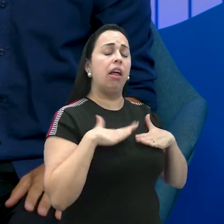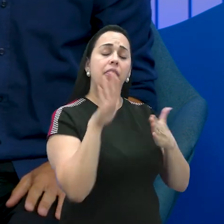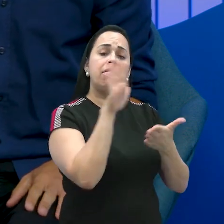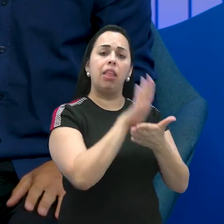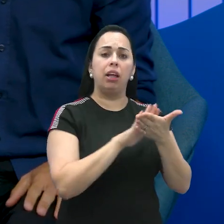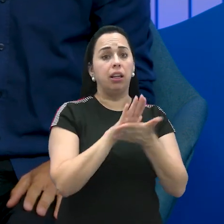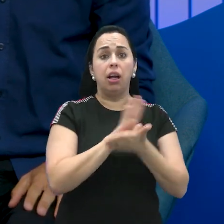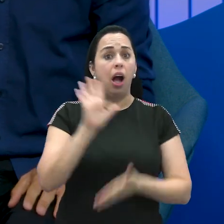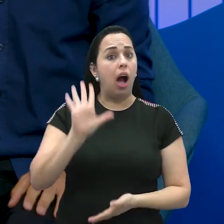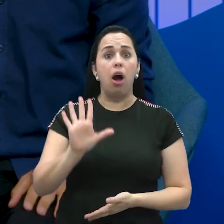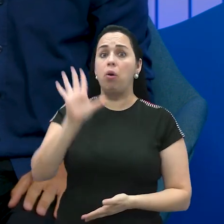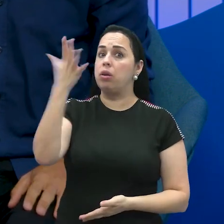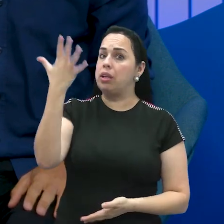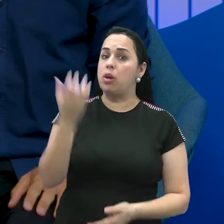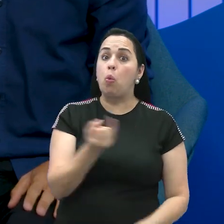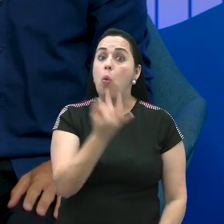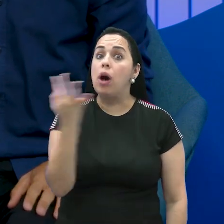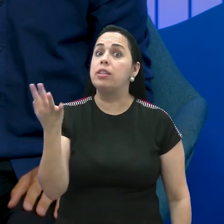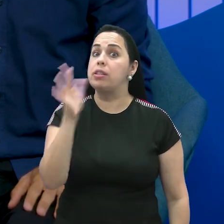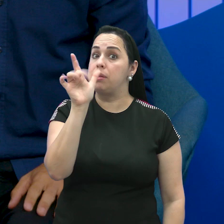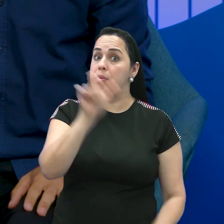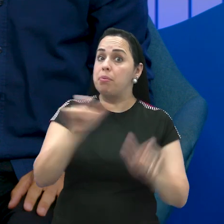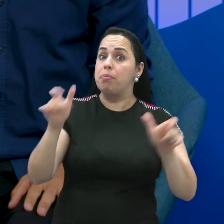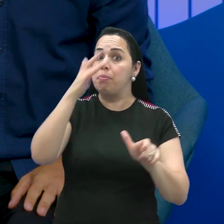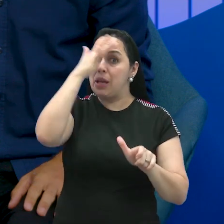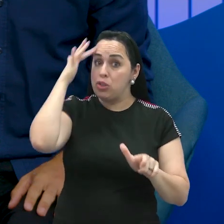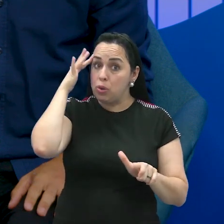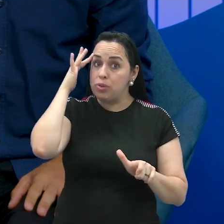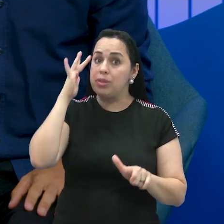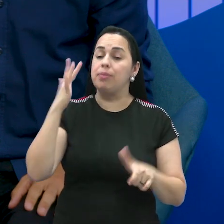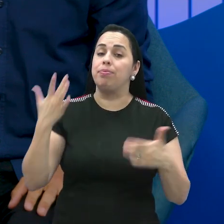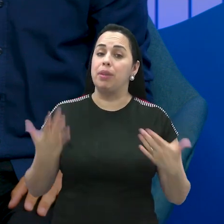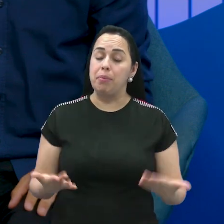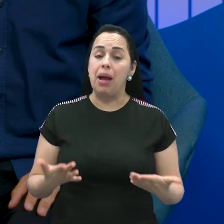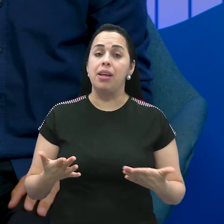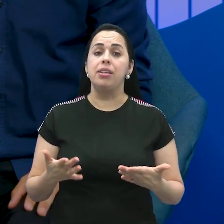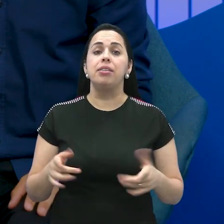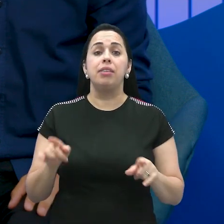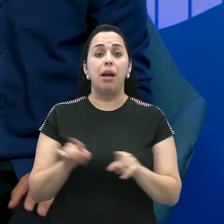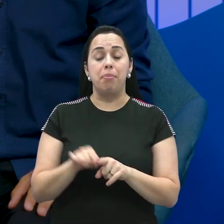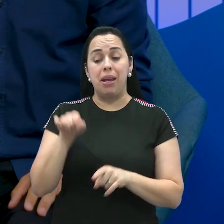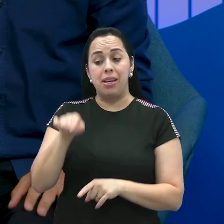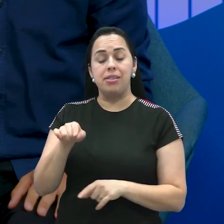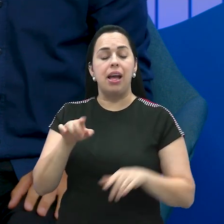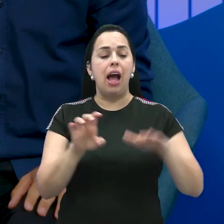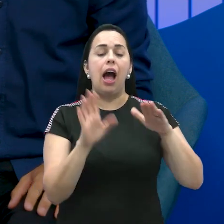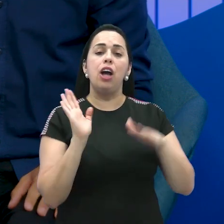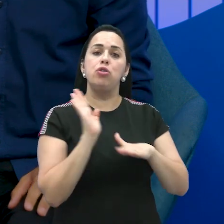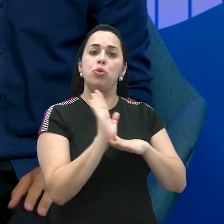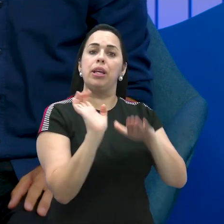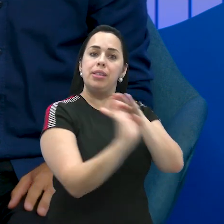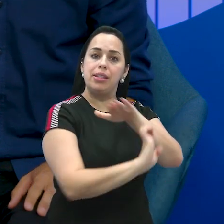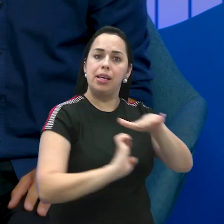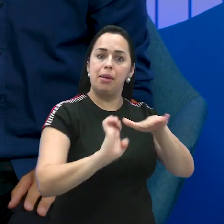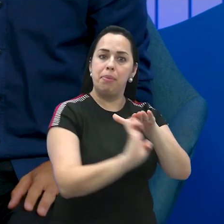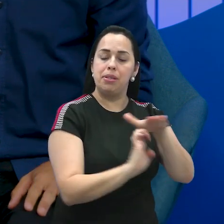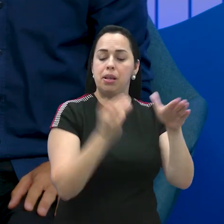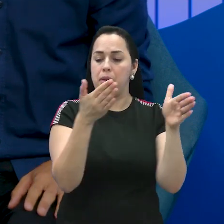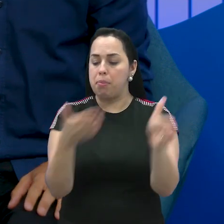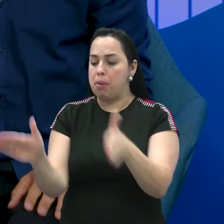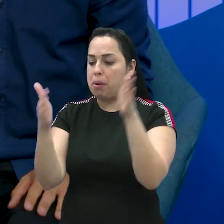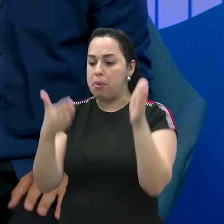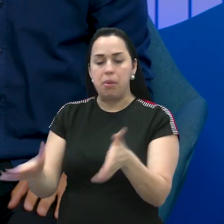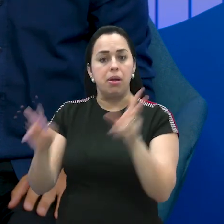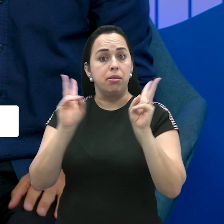é uma realidade vivida por milhões de brasileiros. Por outro lado, esse modelo garante às empresas operação contínua